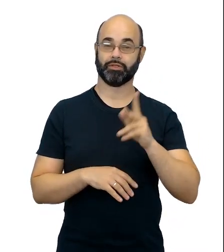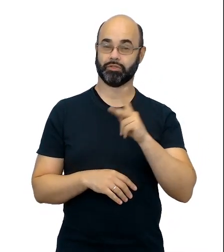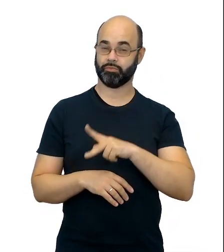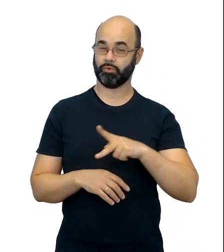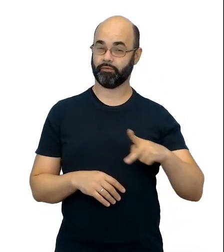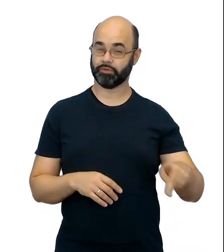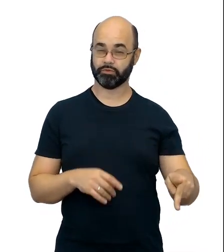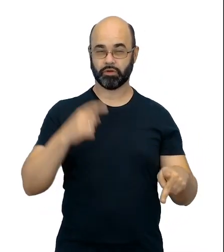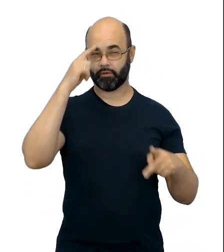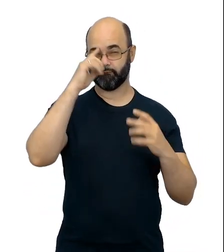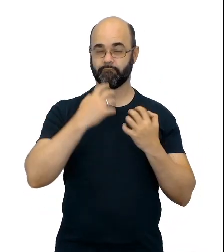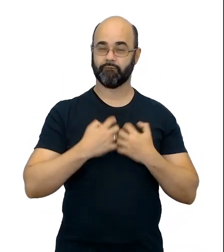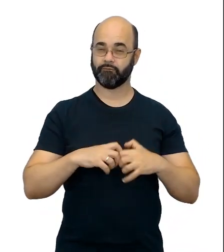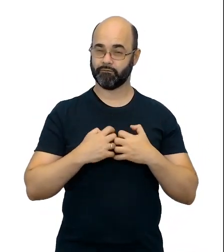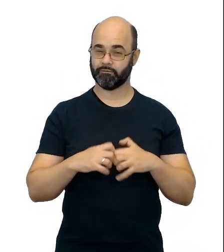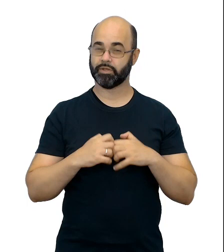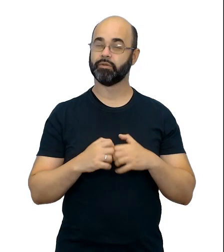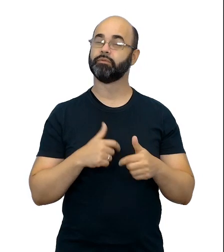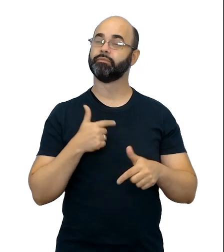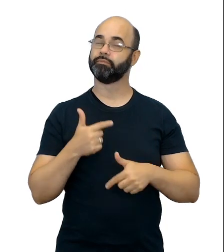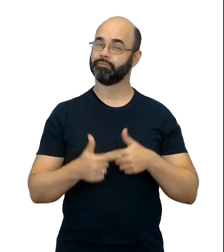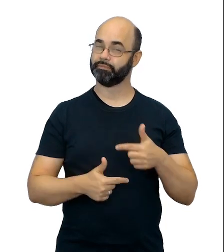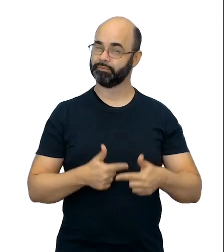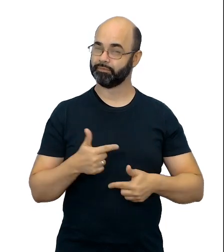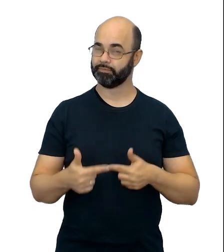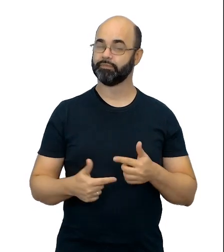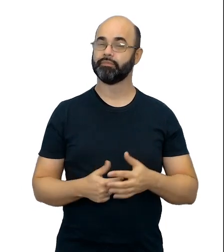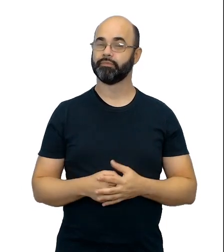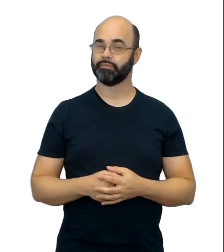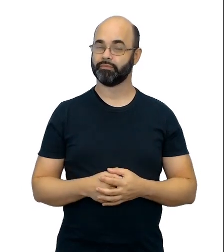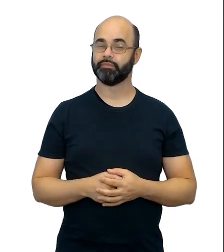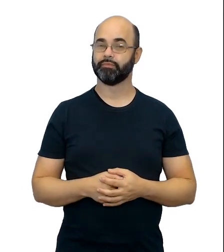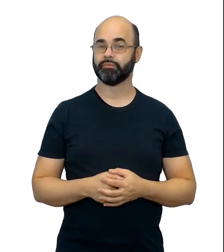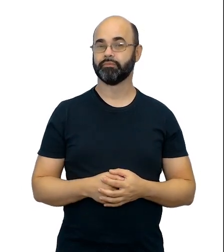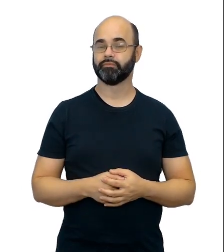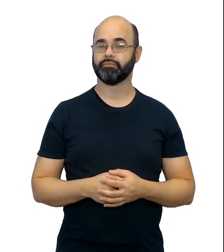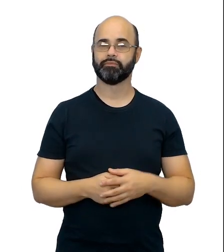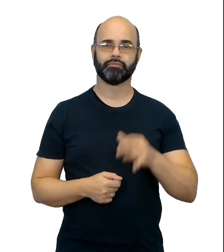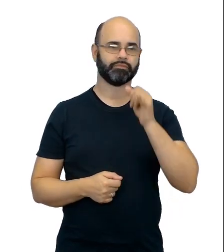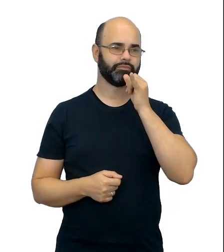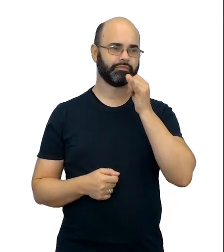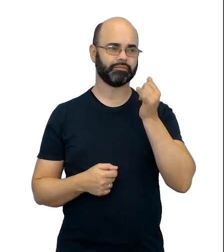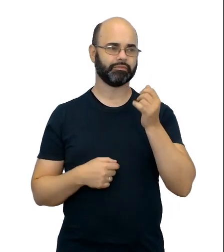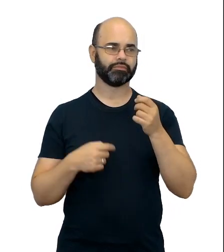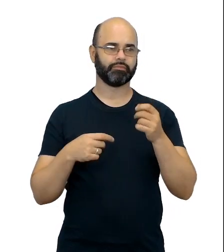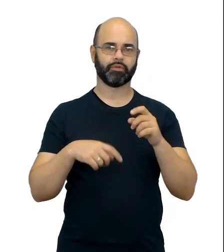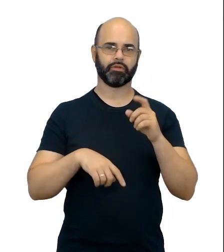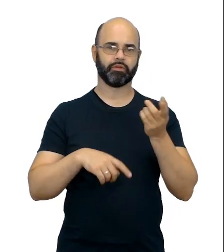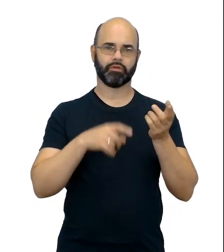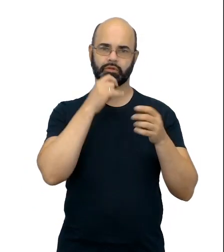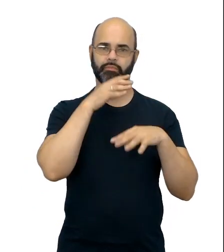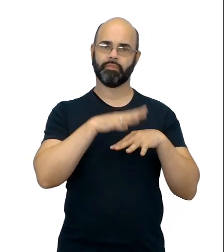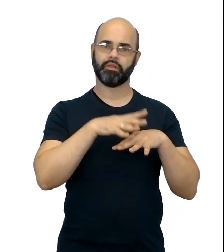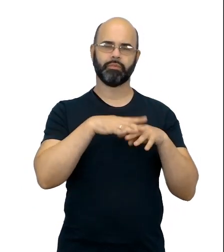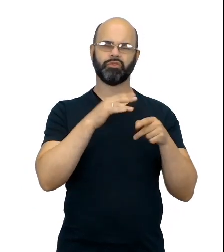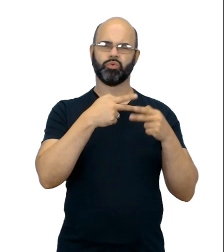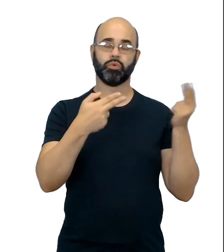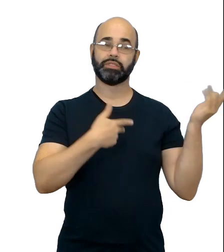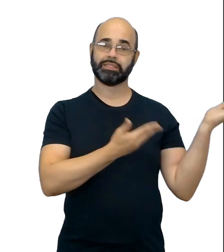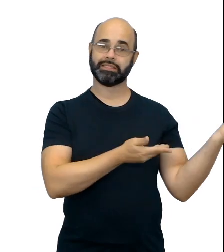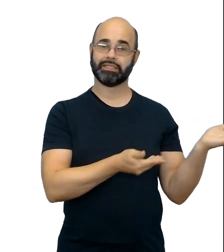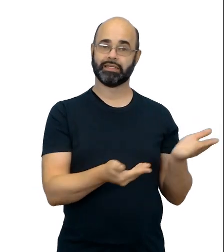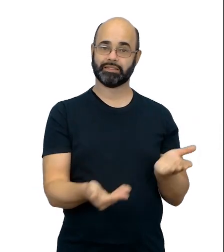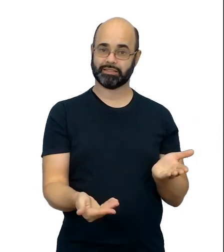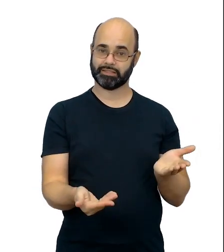né, como eu trazer um objeto matemático, né, em relação, vamos